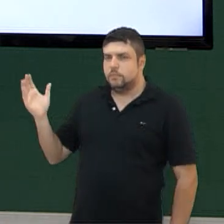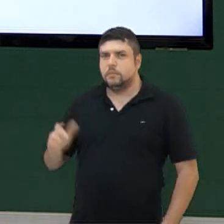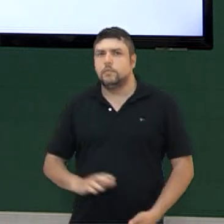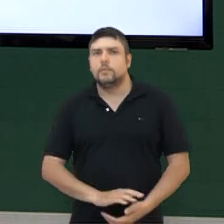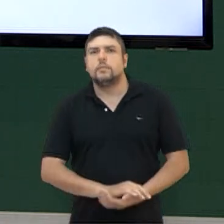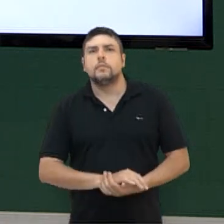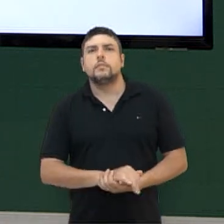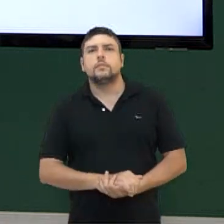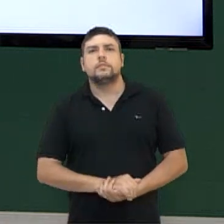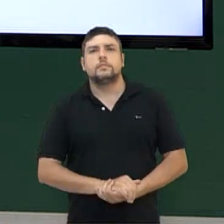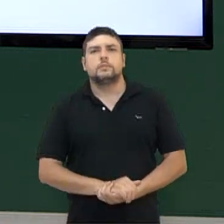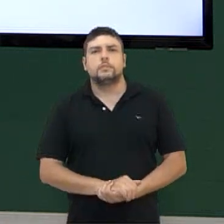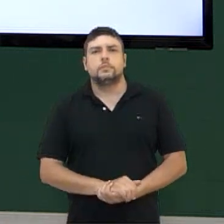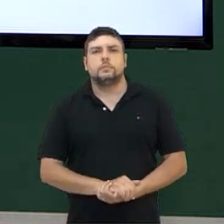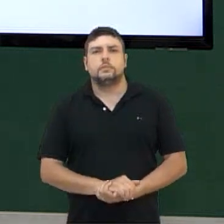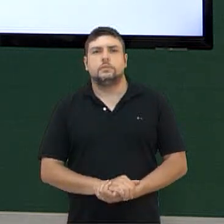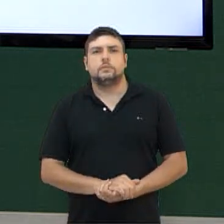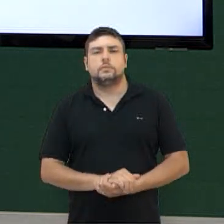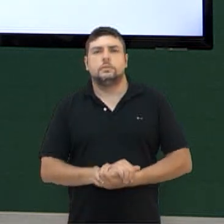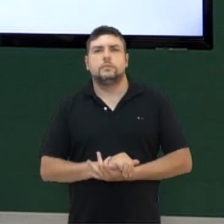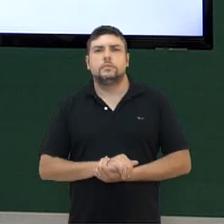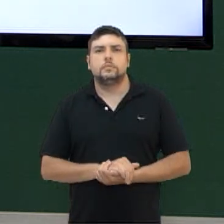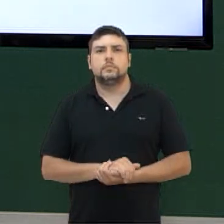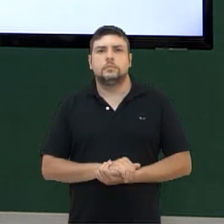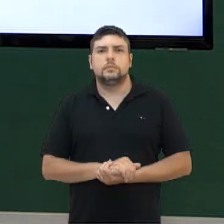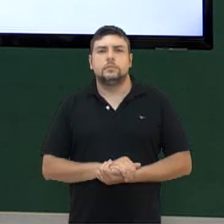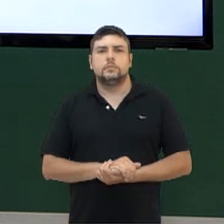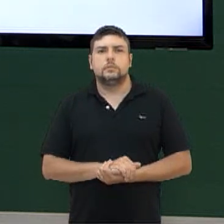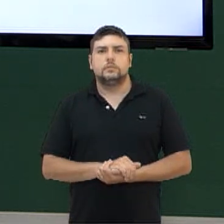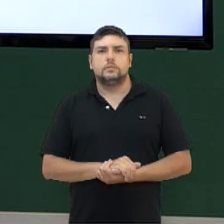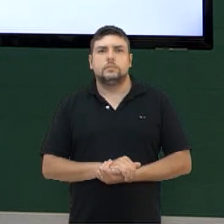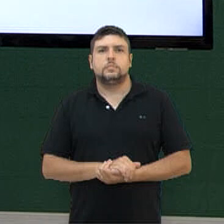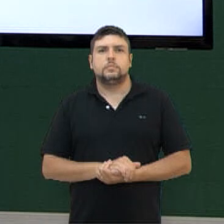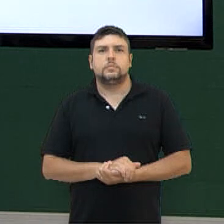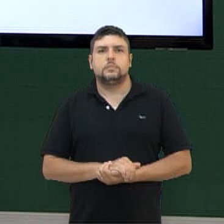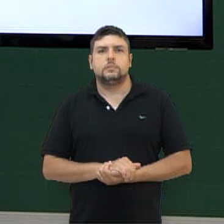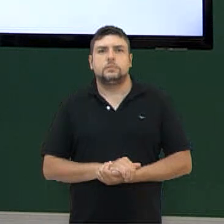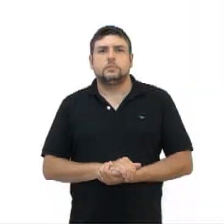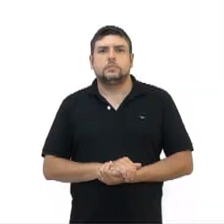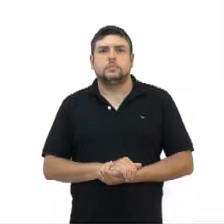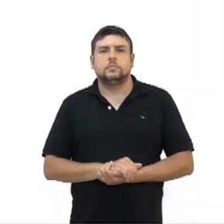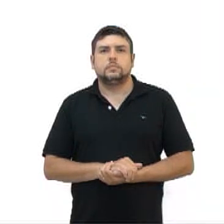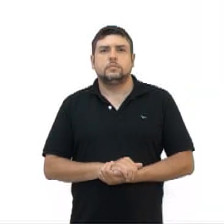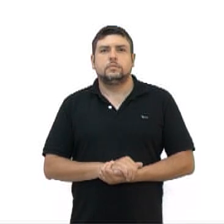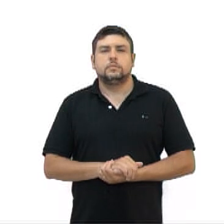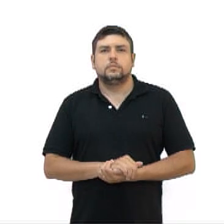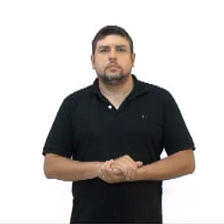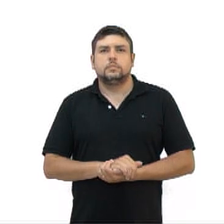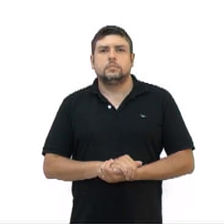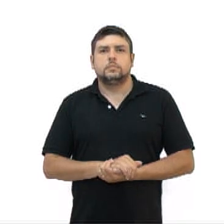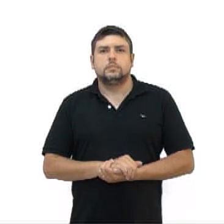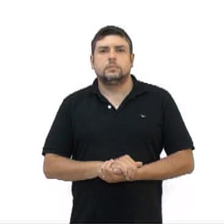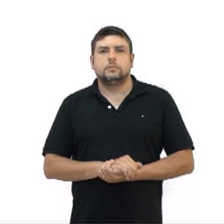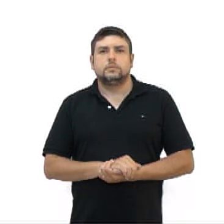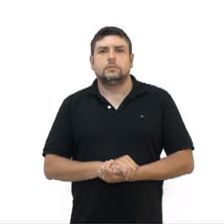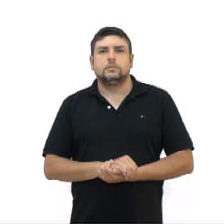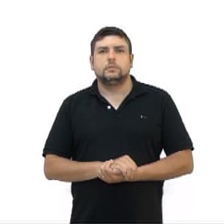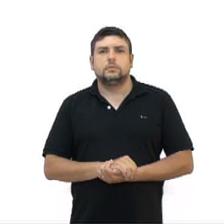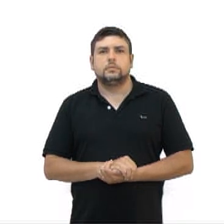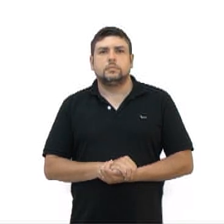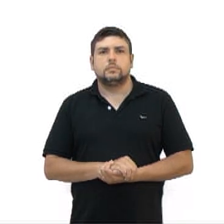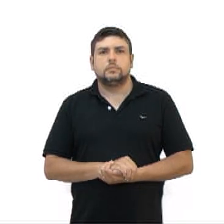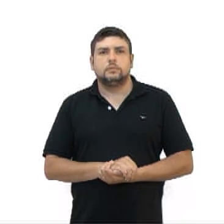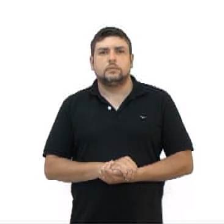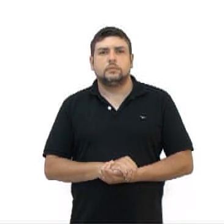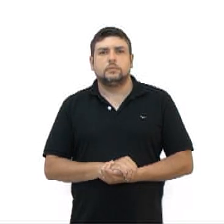4 elevado a 5 terços. O 3 vira expoente, vira índice e o 5 expoente. Raiz cúbica de